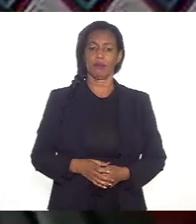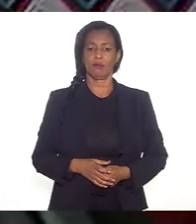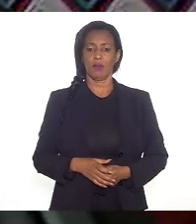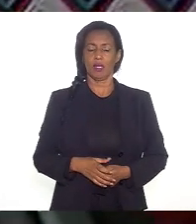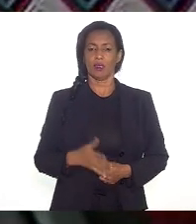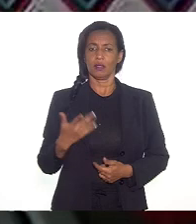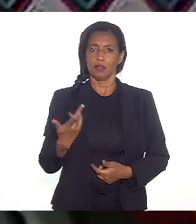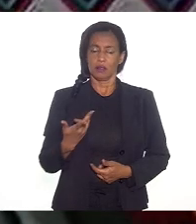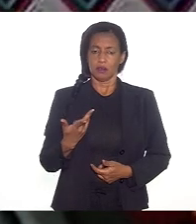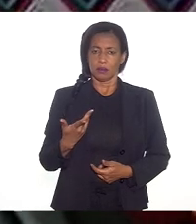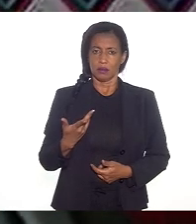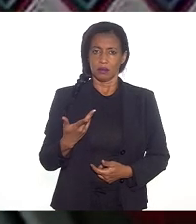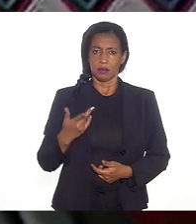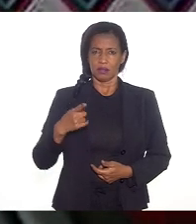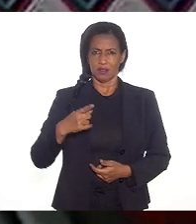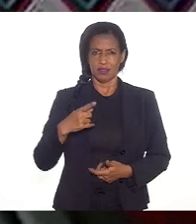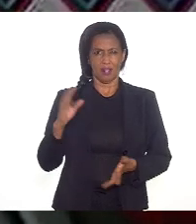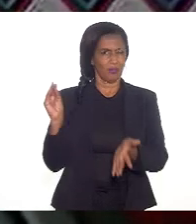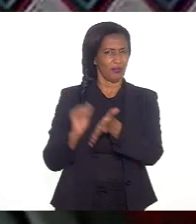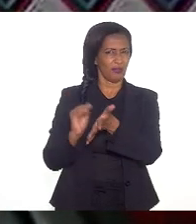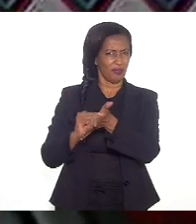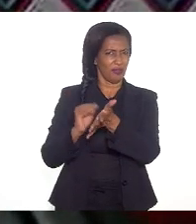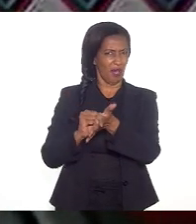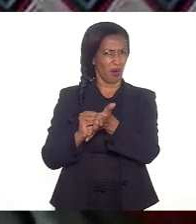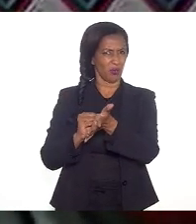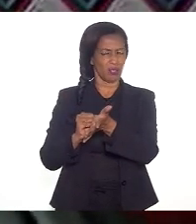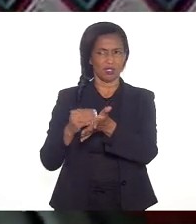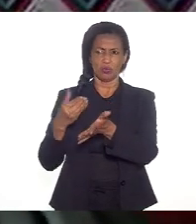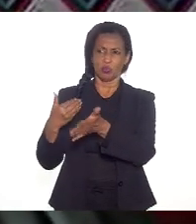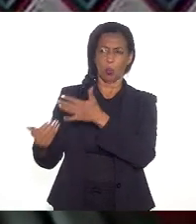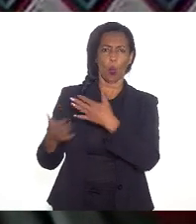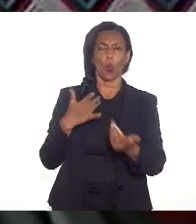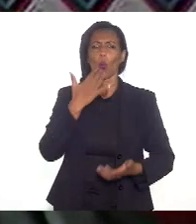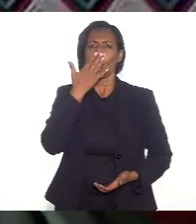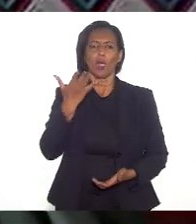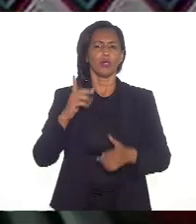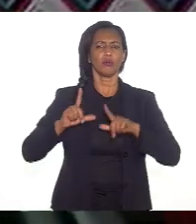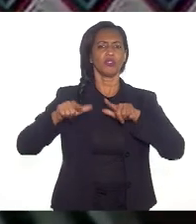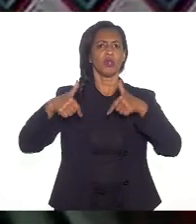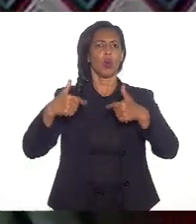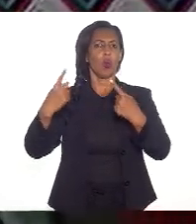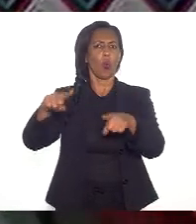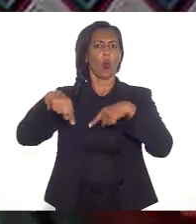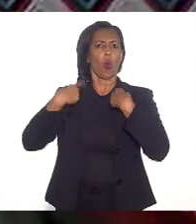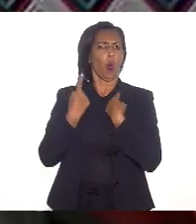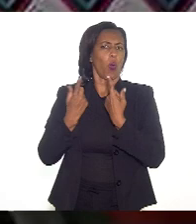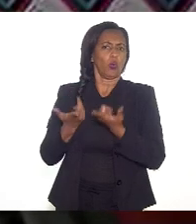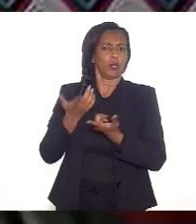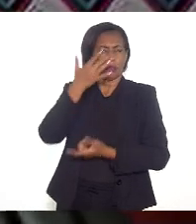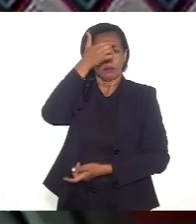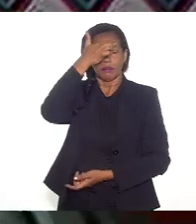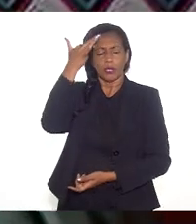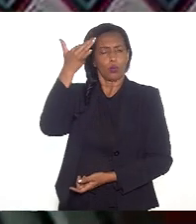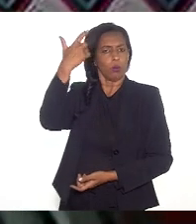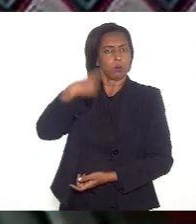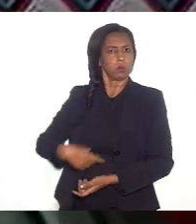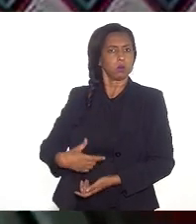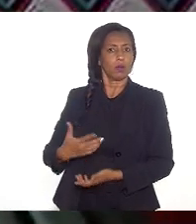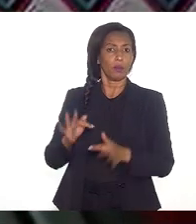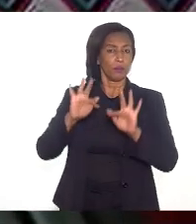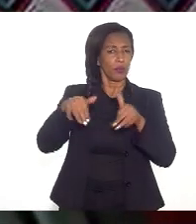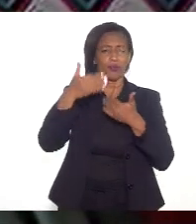na possibilidade do cometimento de qualquer tipo de ação danosa contra patrimônio ou contra pessoas. Por